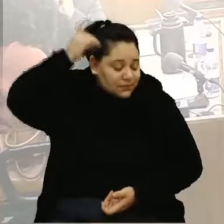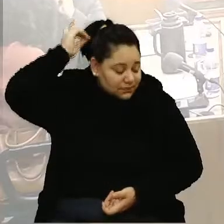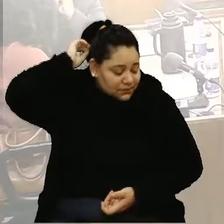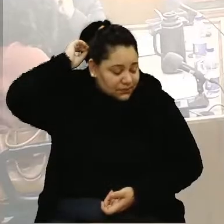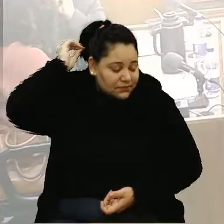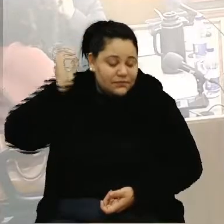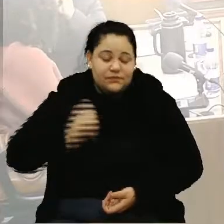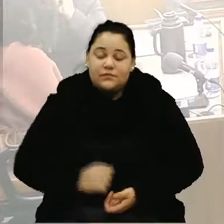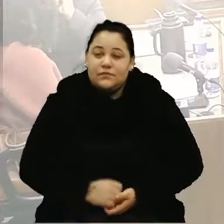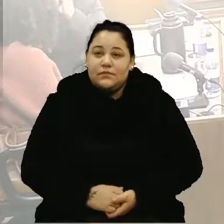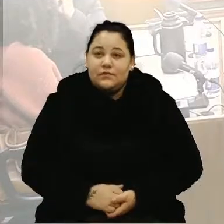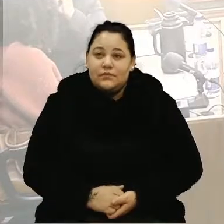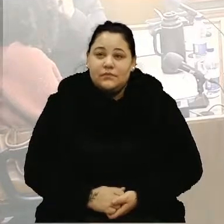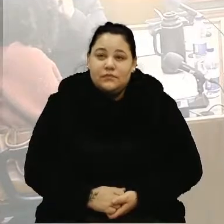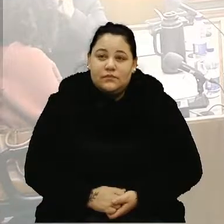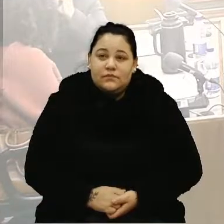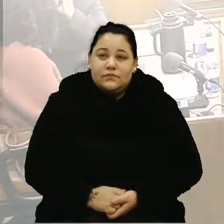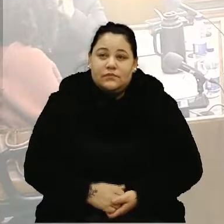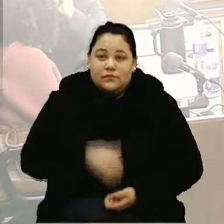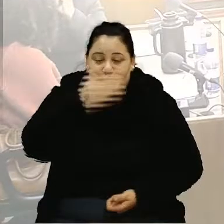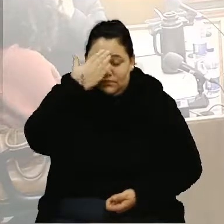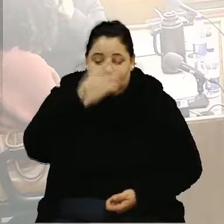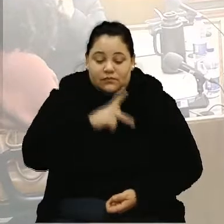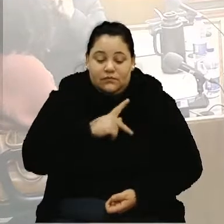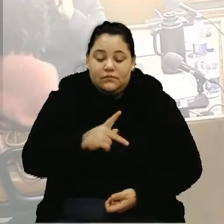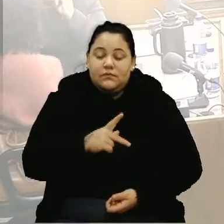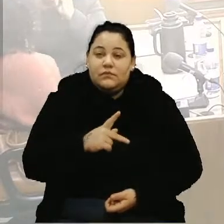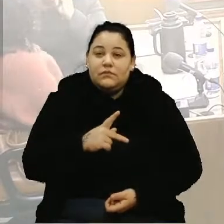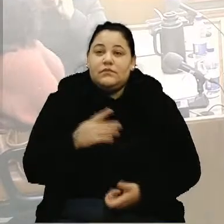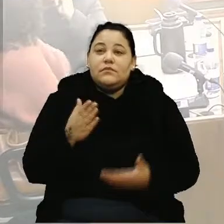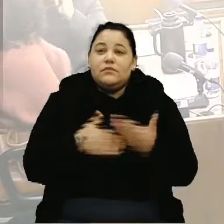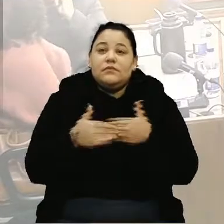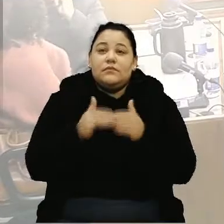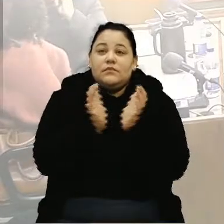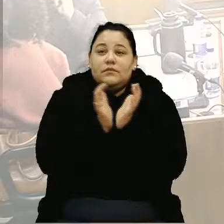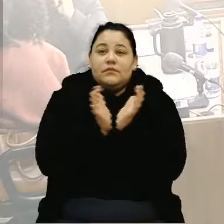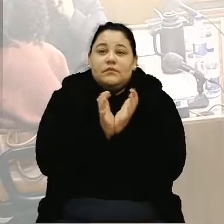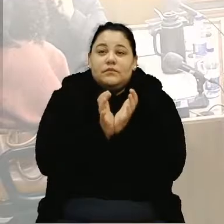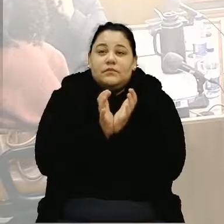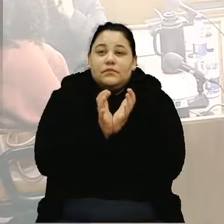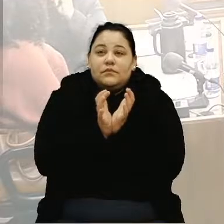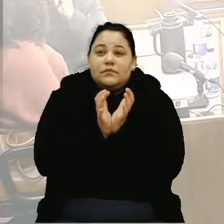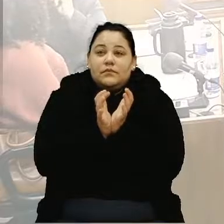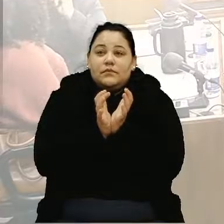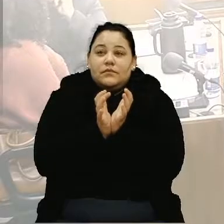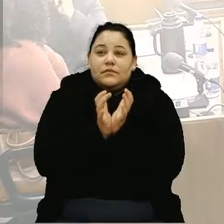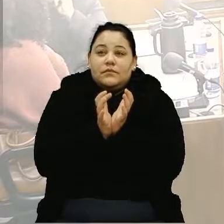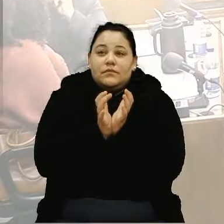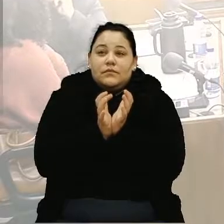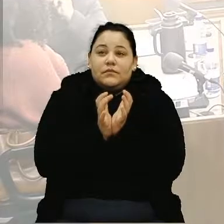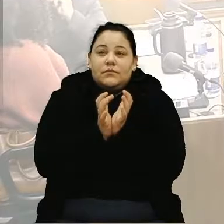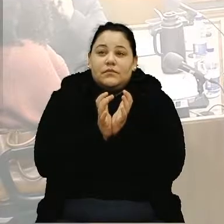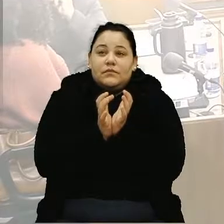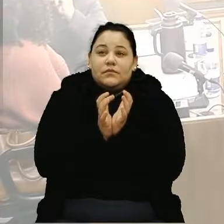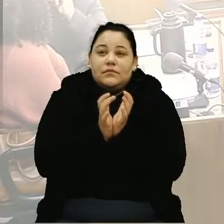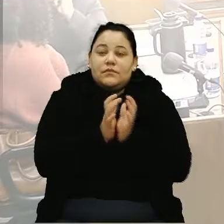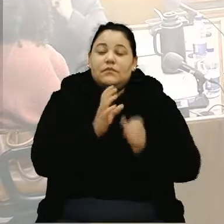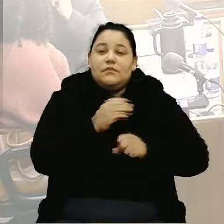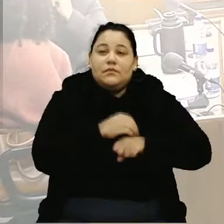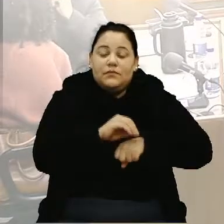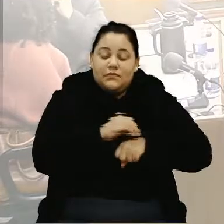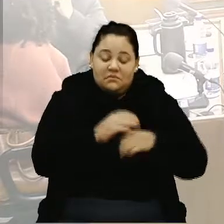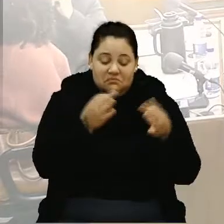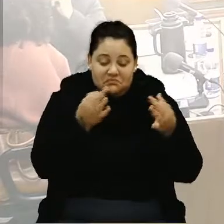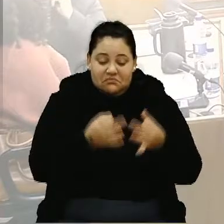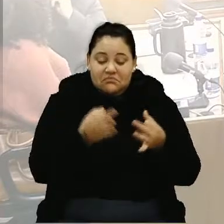Presidente, nobres colegas, quero aqui cumprimentar o vereador Rafael por essa proposição, justa homenagem